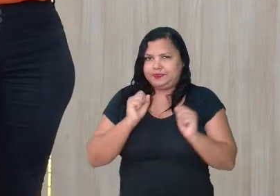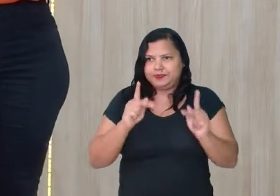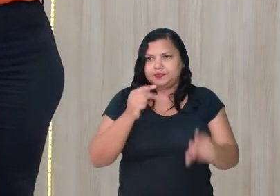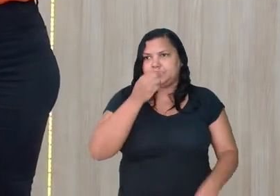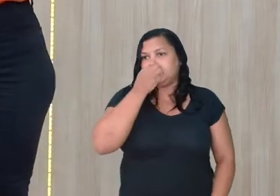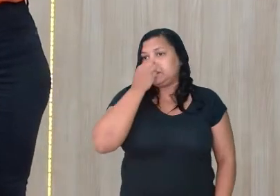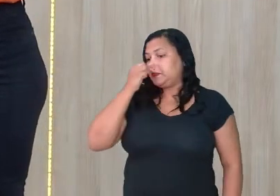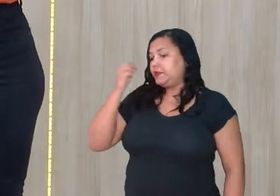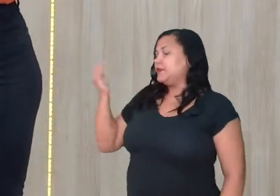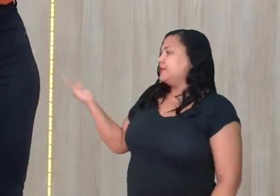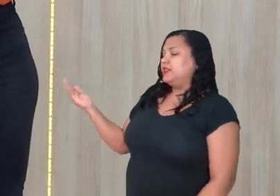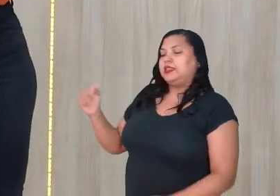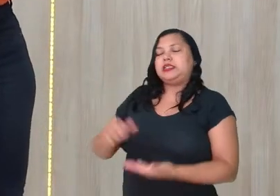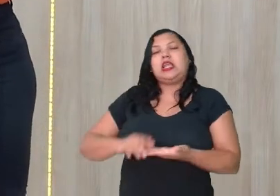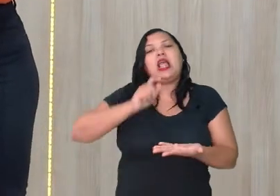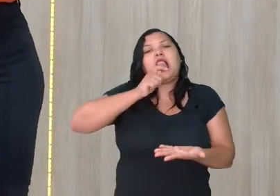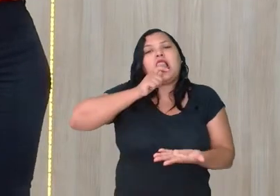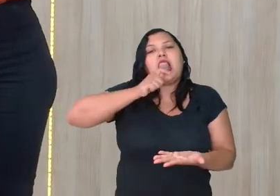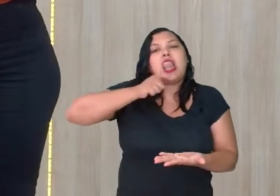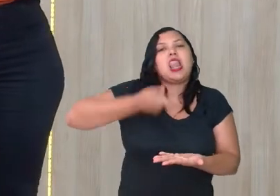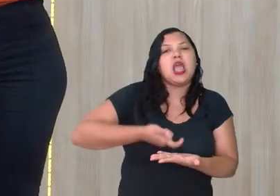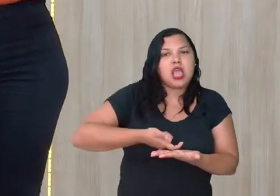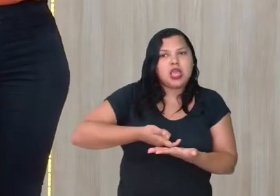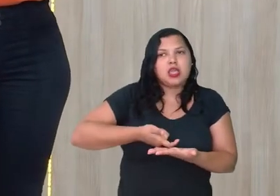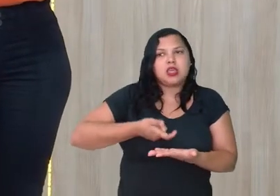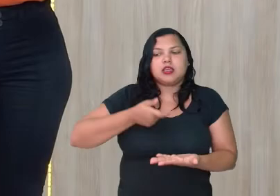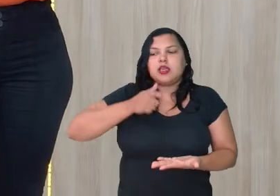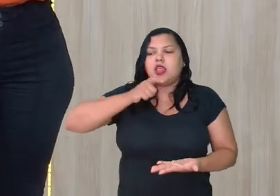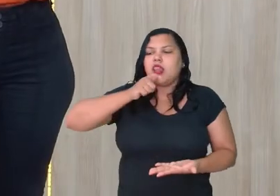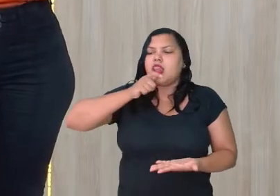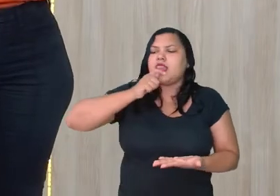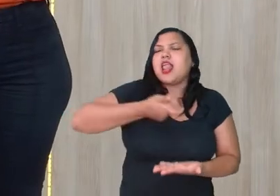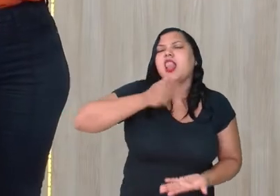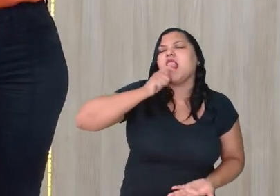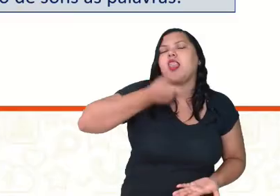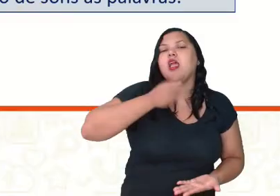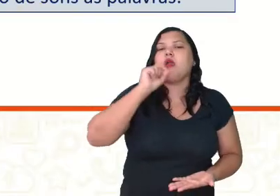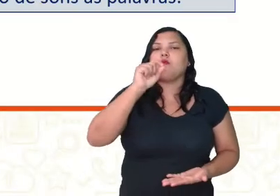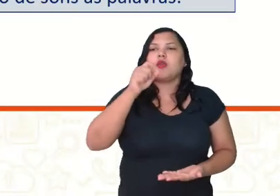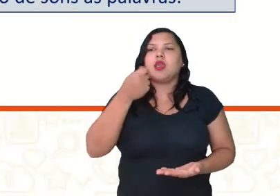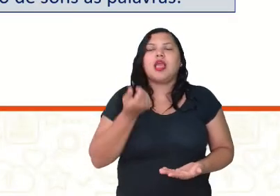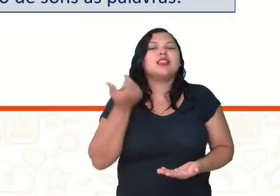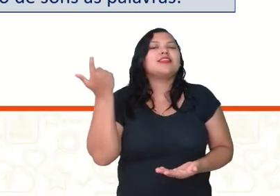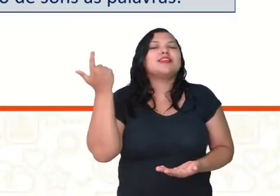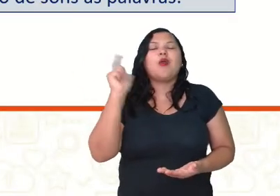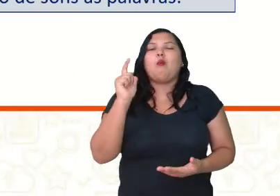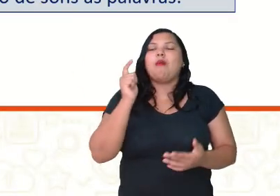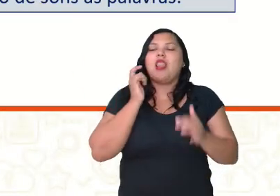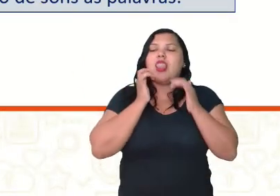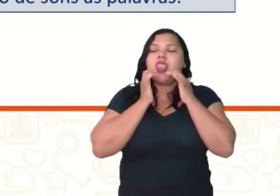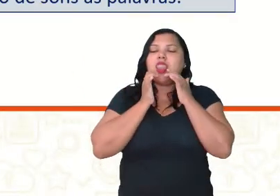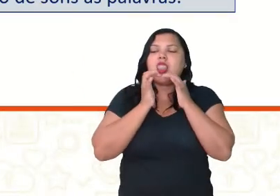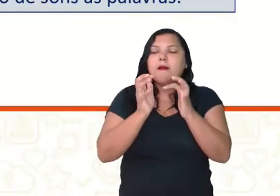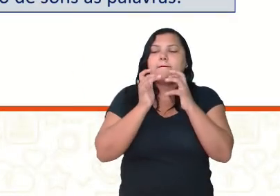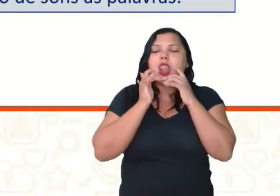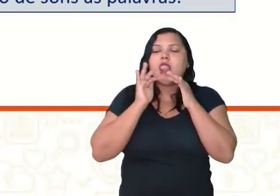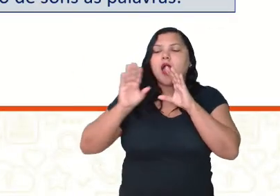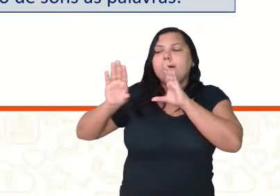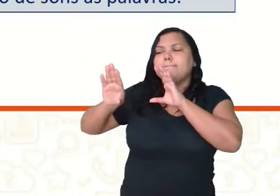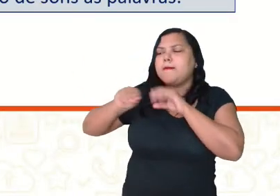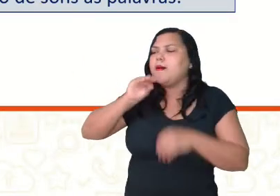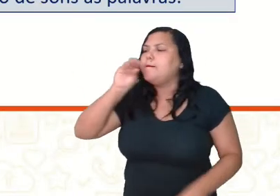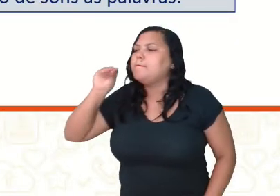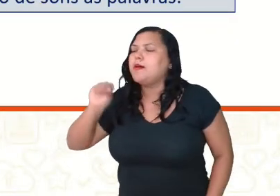aí a gente tem a dislalia, né, que é um distúrbio de articulação, né, que consiste na dificuldade